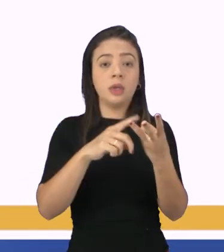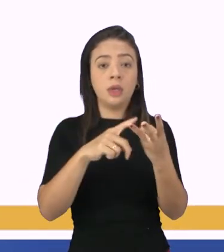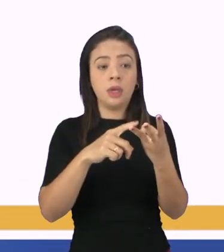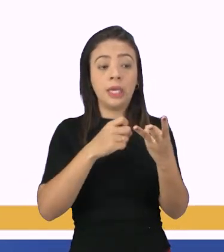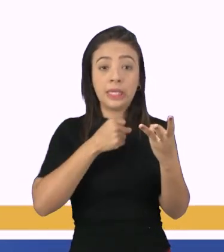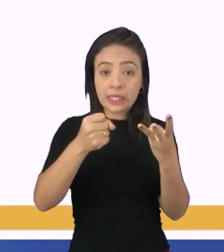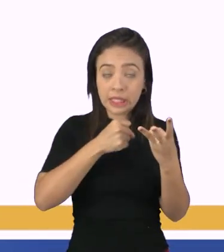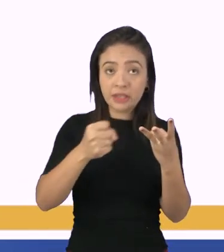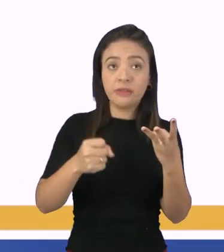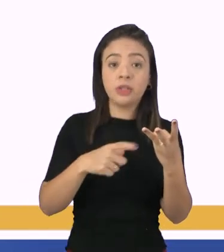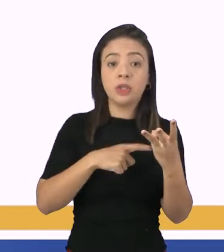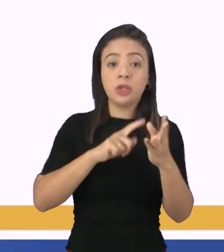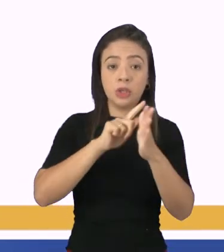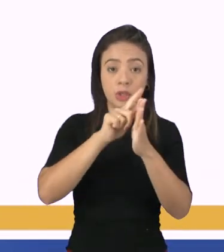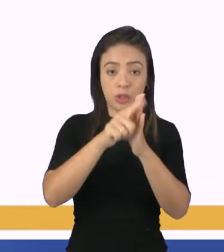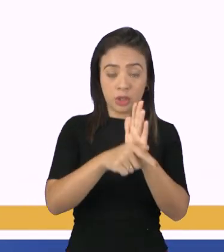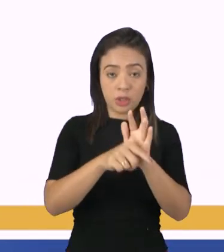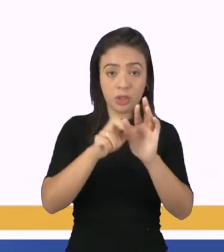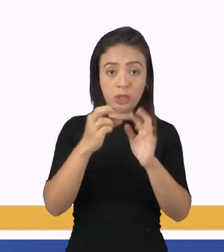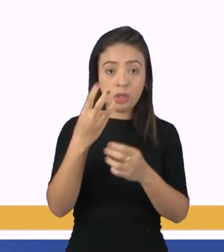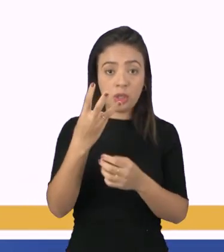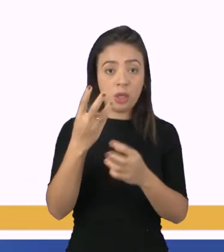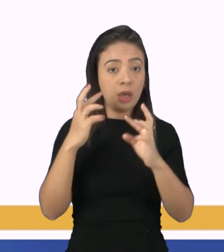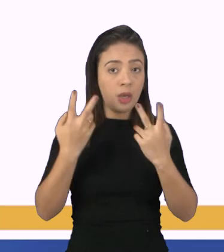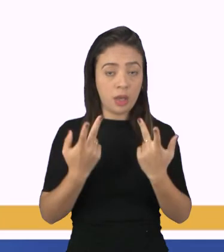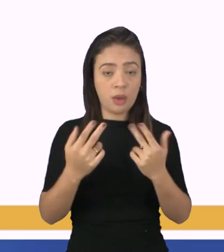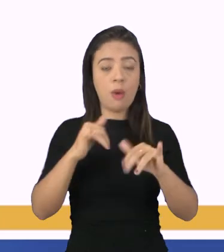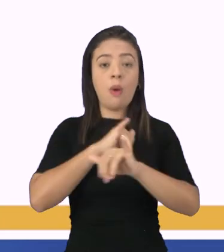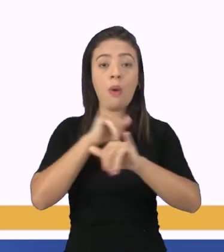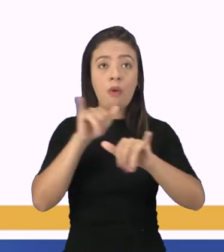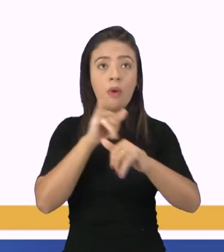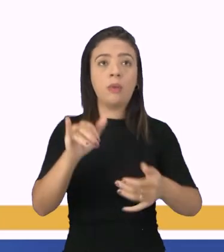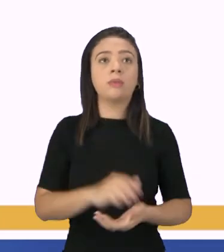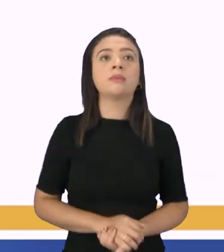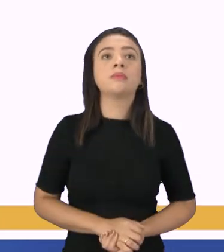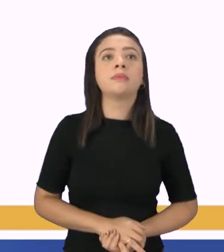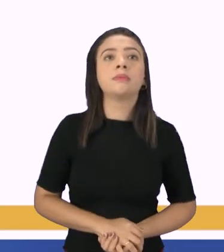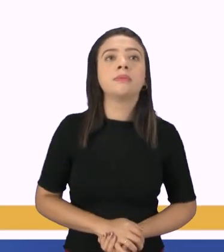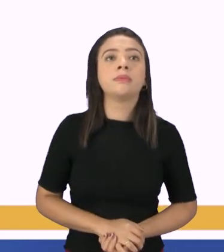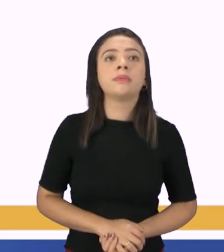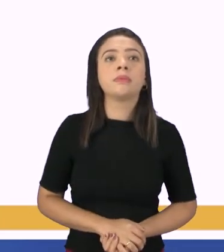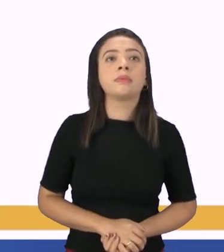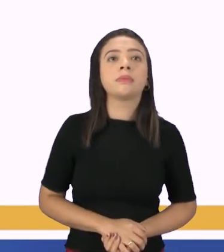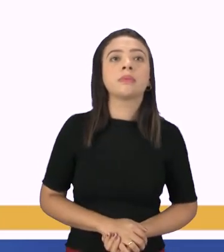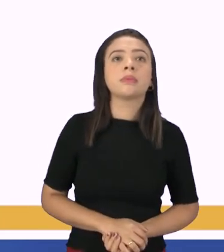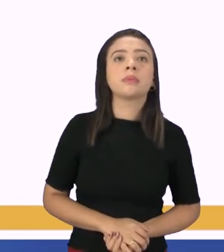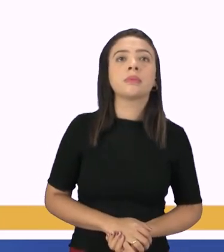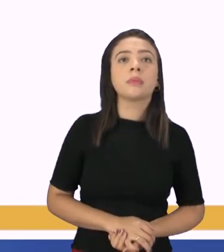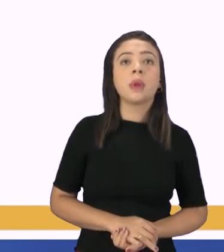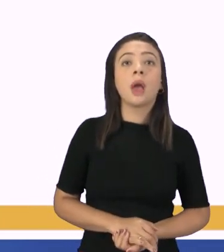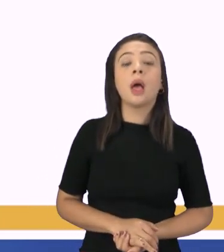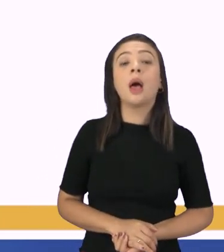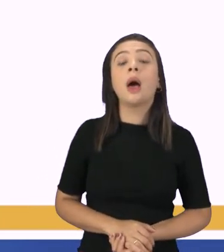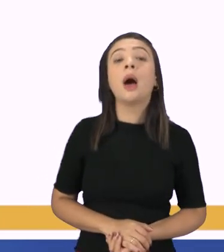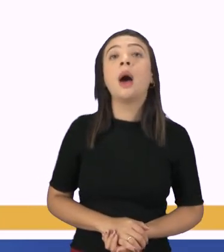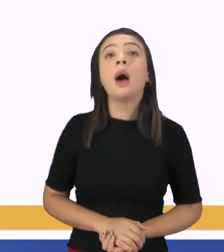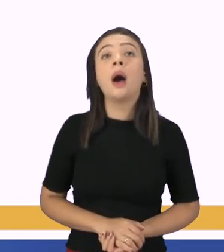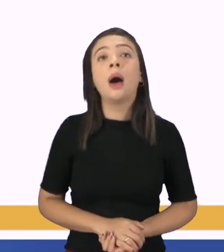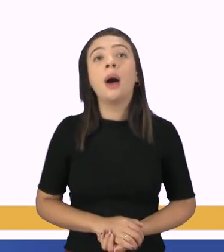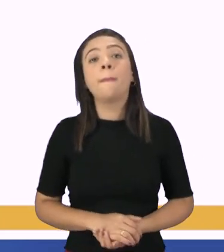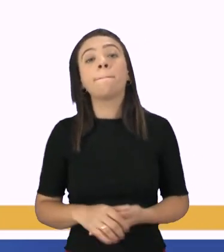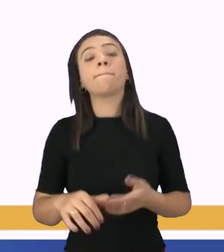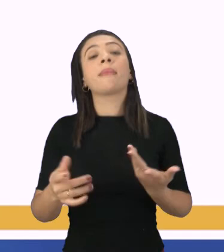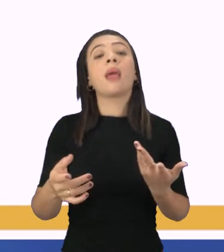mesma, informar. Quanto à extensão, a notícia é curta, a reportagem e a entrevista são longas, como